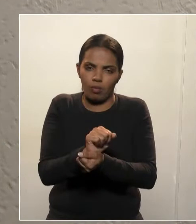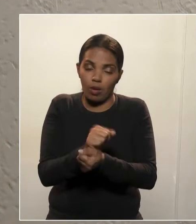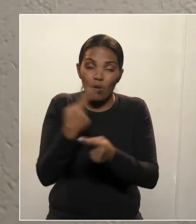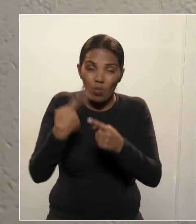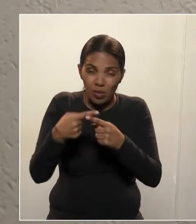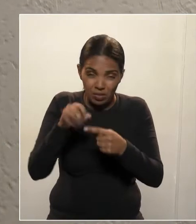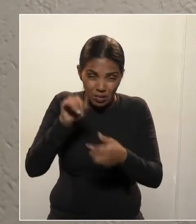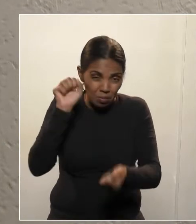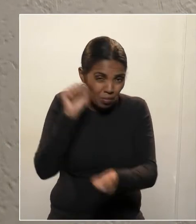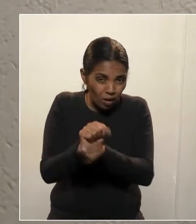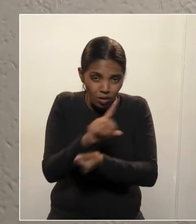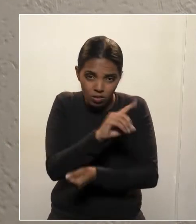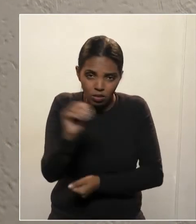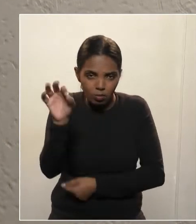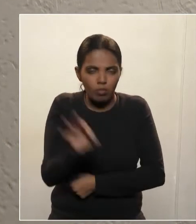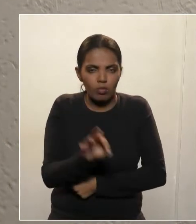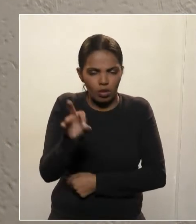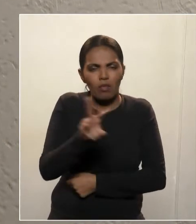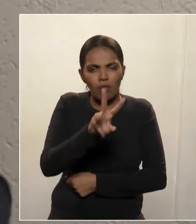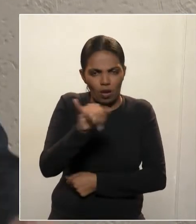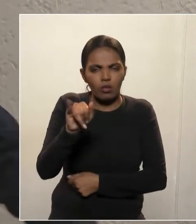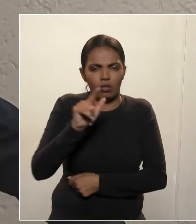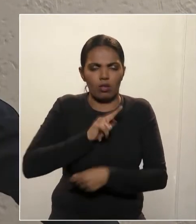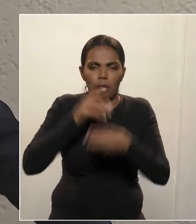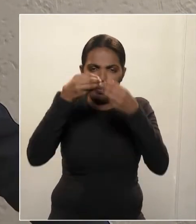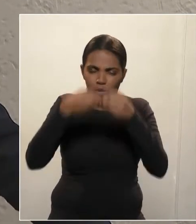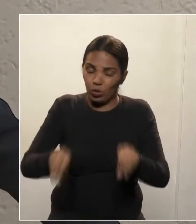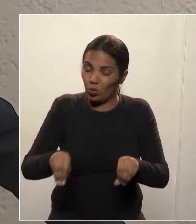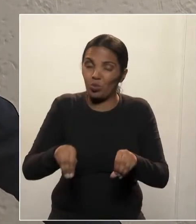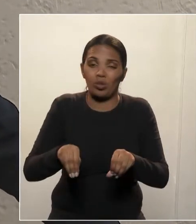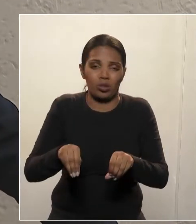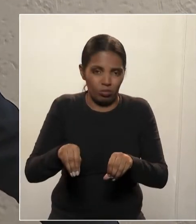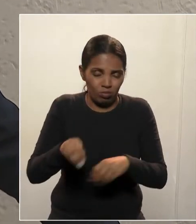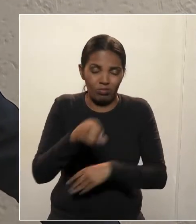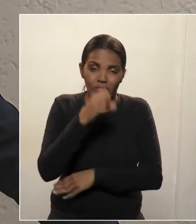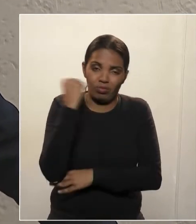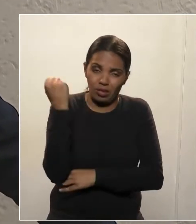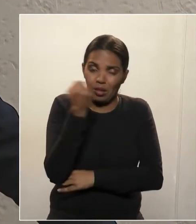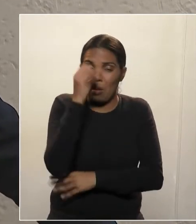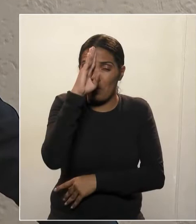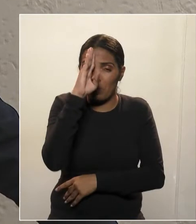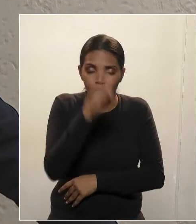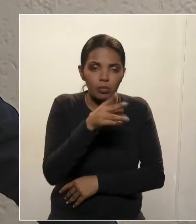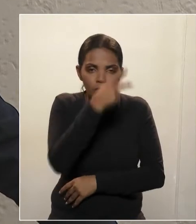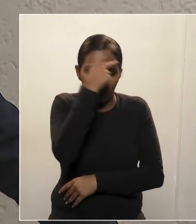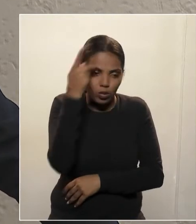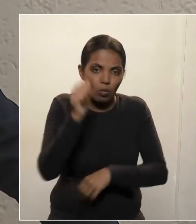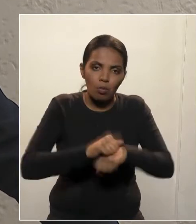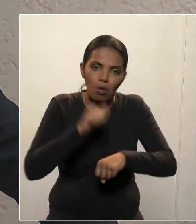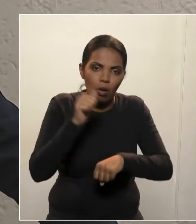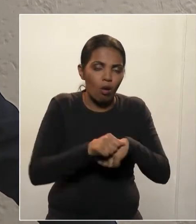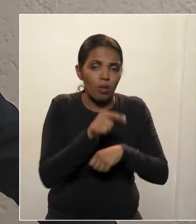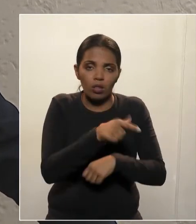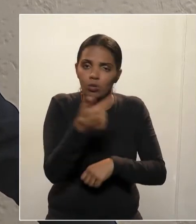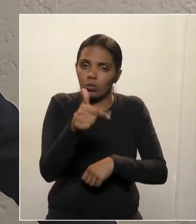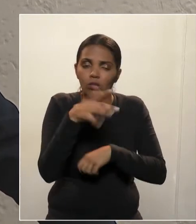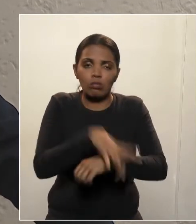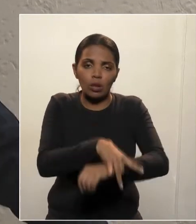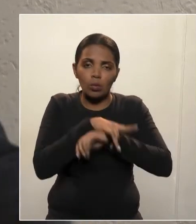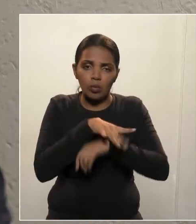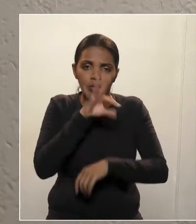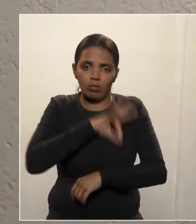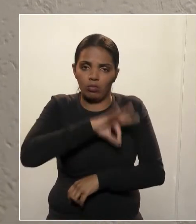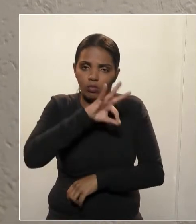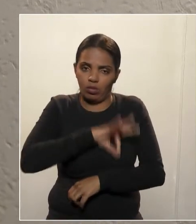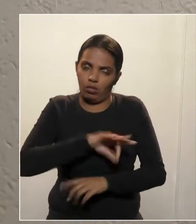uma paralisação total podem ser prejudiciais demais, principalmente para os mais pobres, que não têm uma renda garantida por mês.